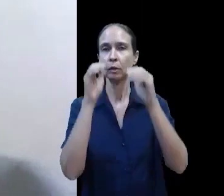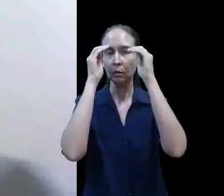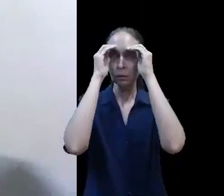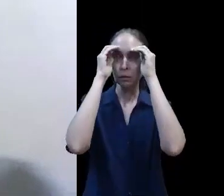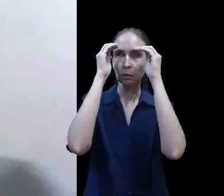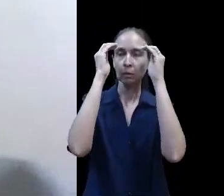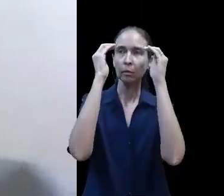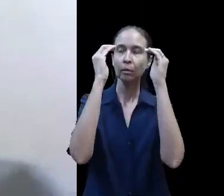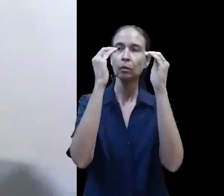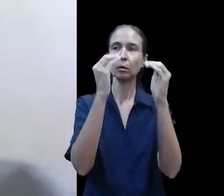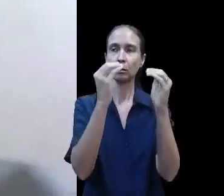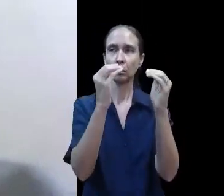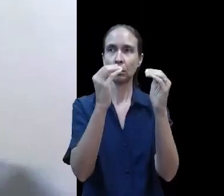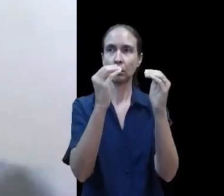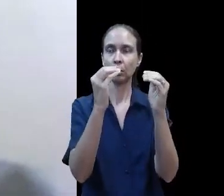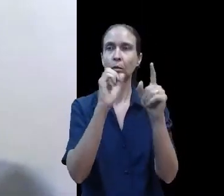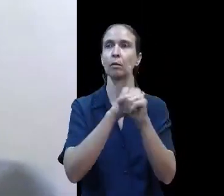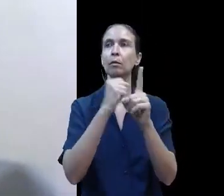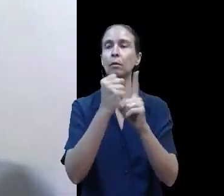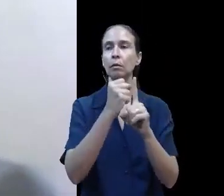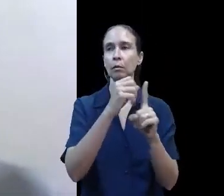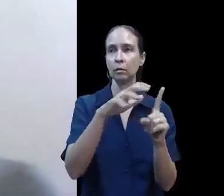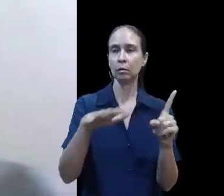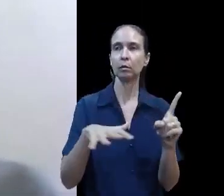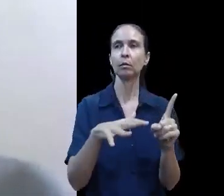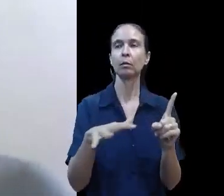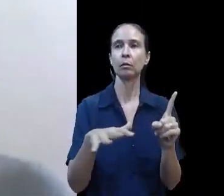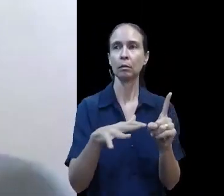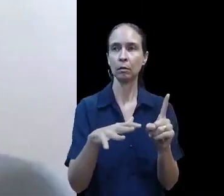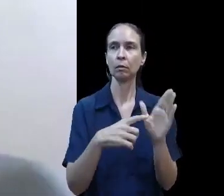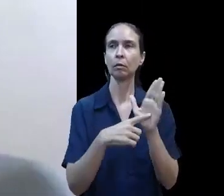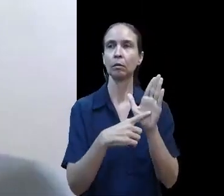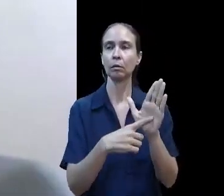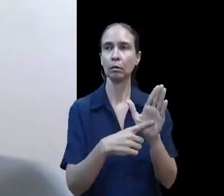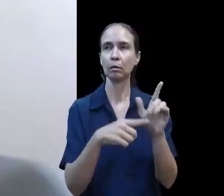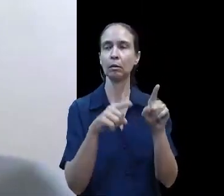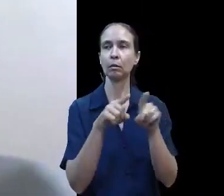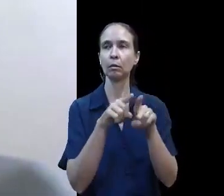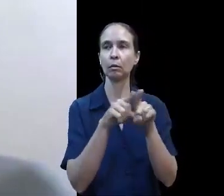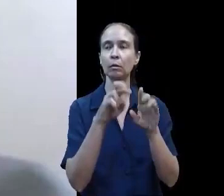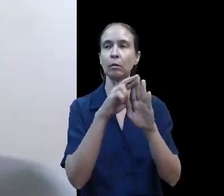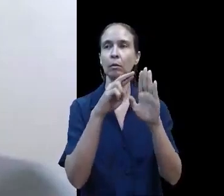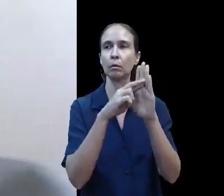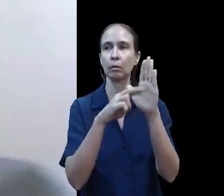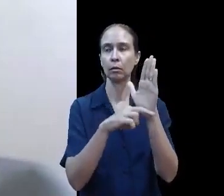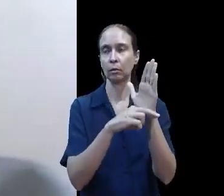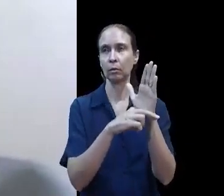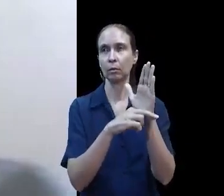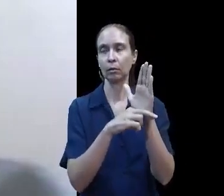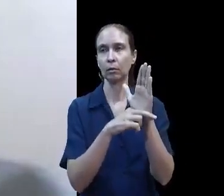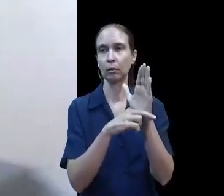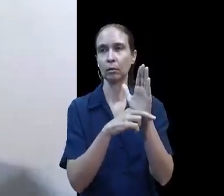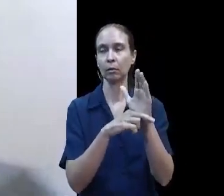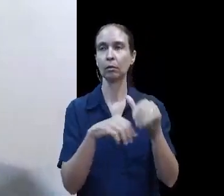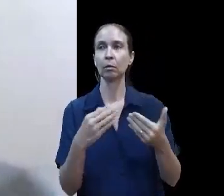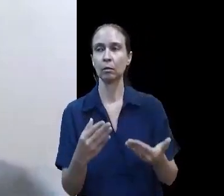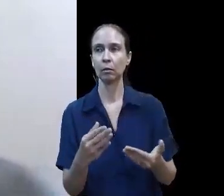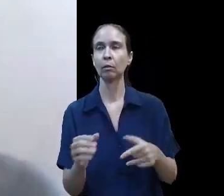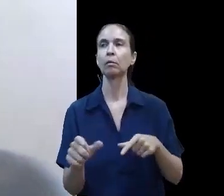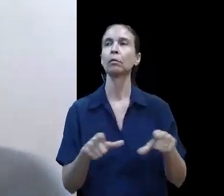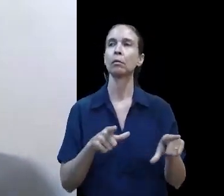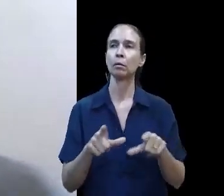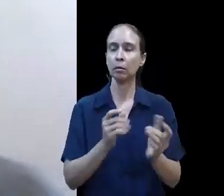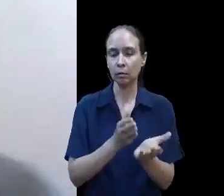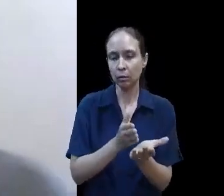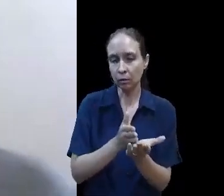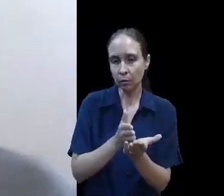critérios de sociais, bem-estar humano e animal. Então, a gente trabalhou também nessa